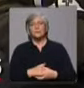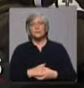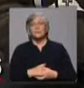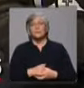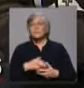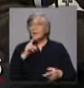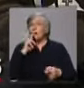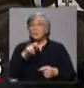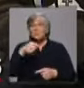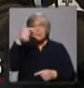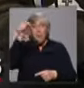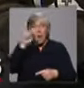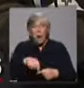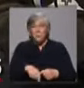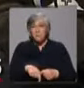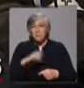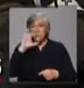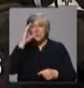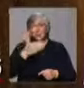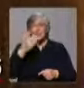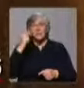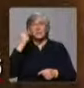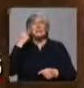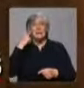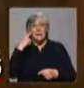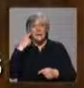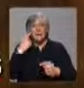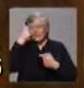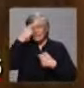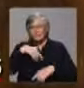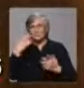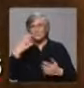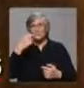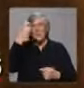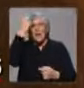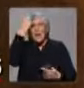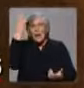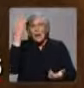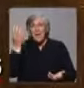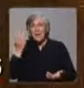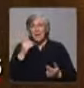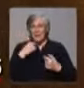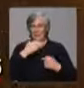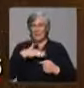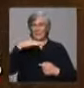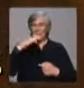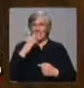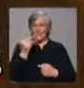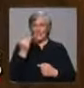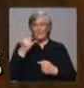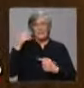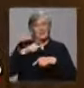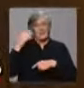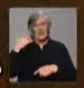tão breve, nunca foi imaginada pela jovem. É o rei, não, acho que para uma menina de 12 anos naquela altura, acho